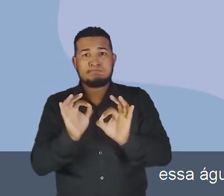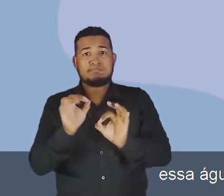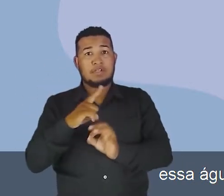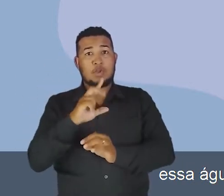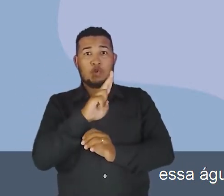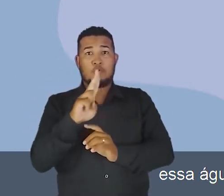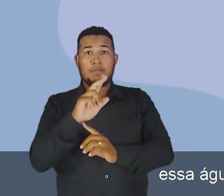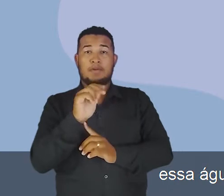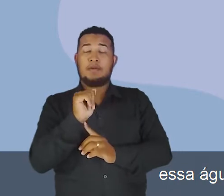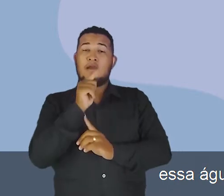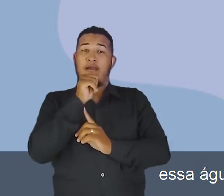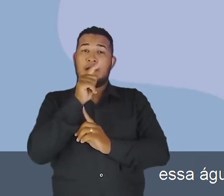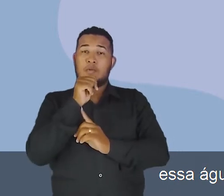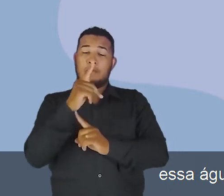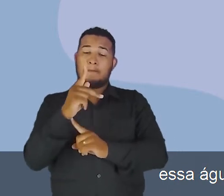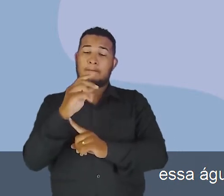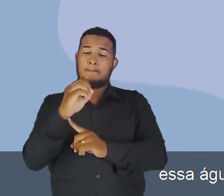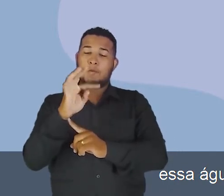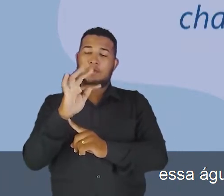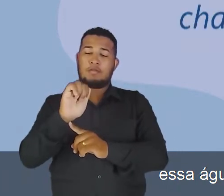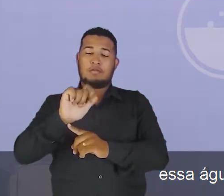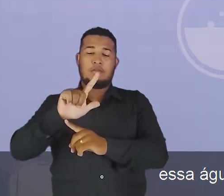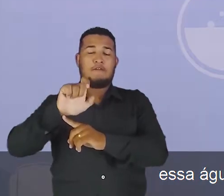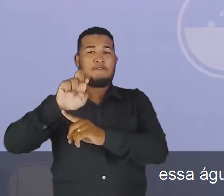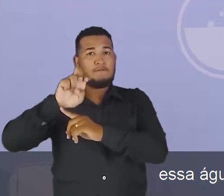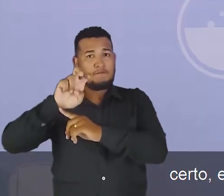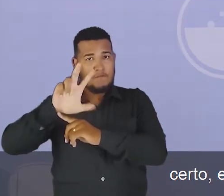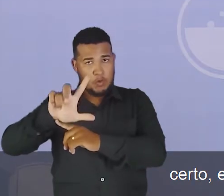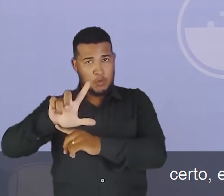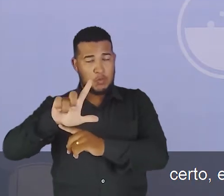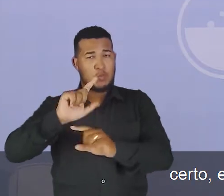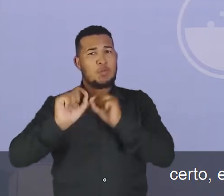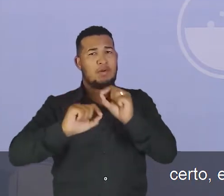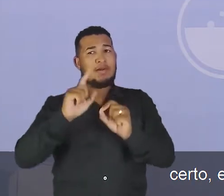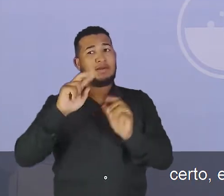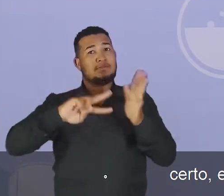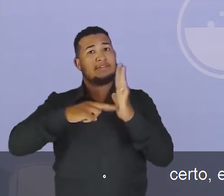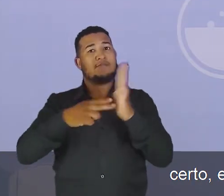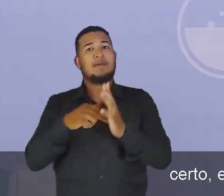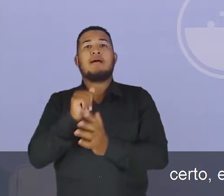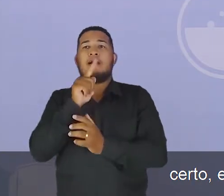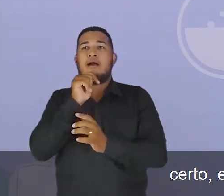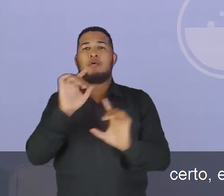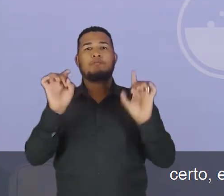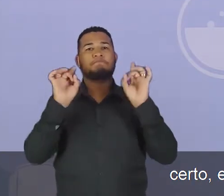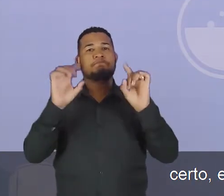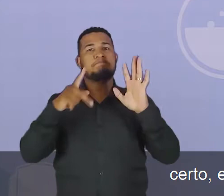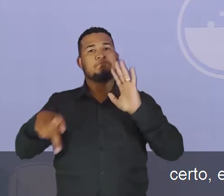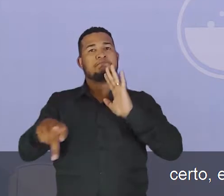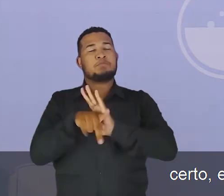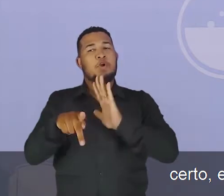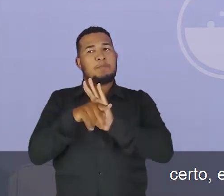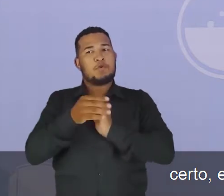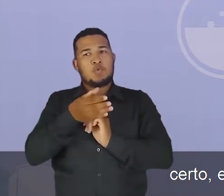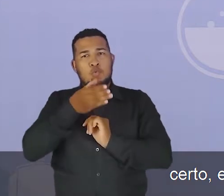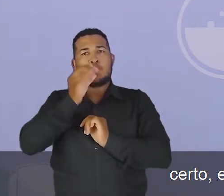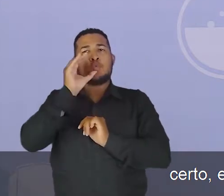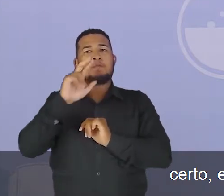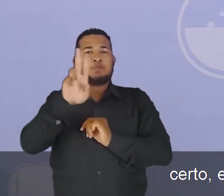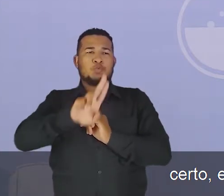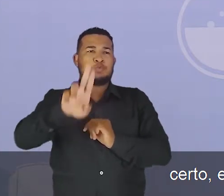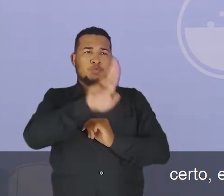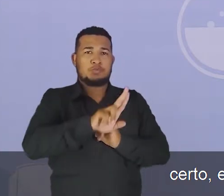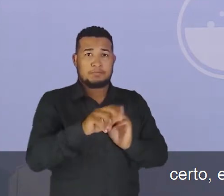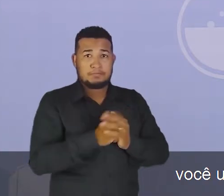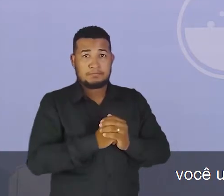de água potável, que é uma água própria para o consumo, certo? Então é muito importante que você entenda de onde